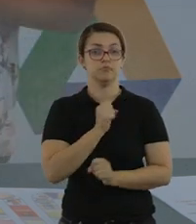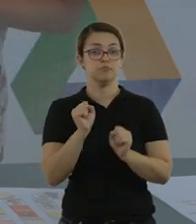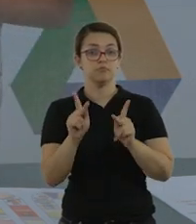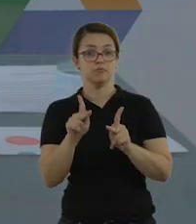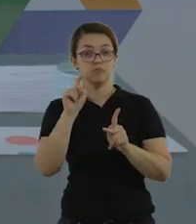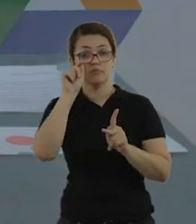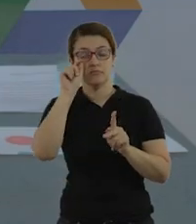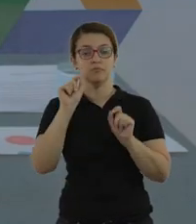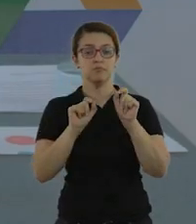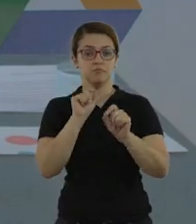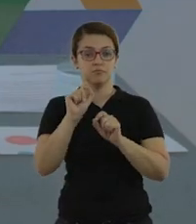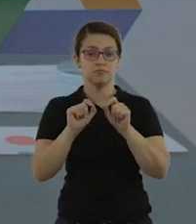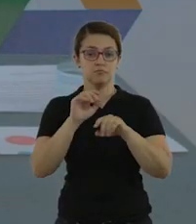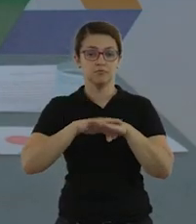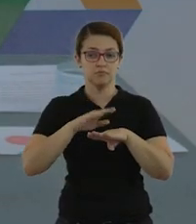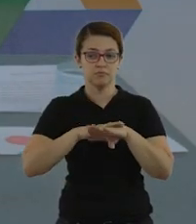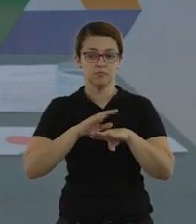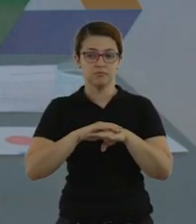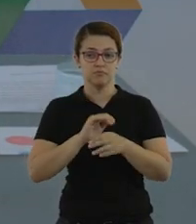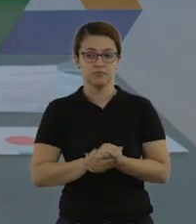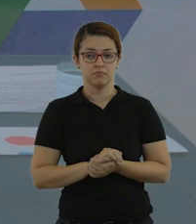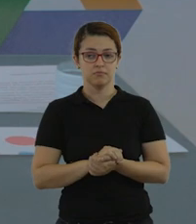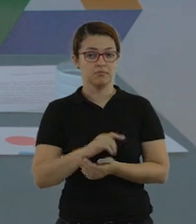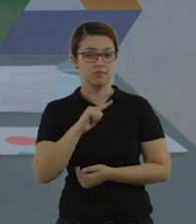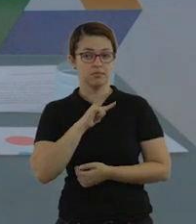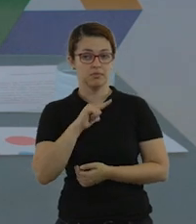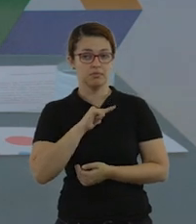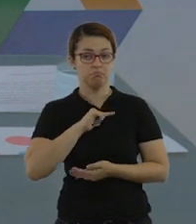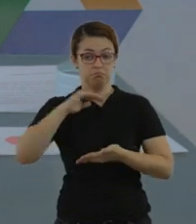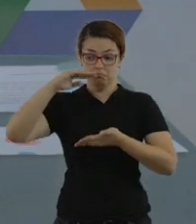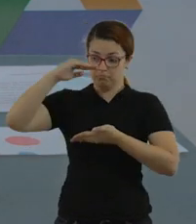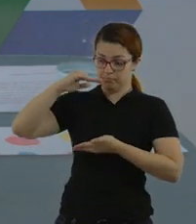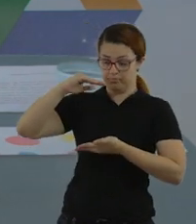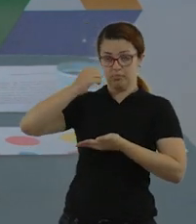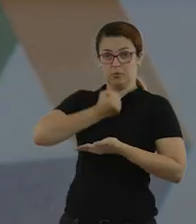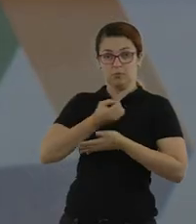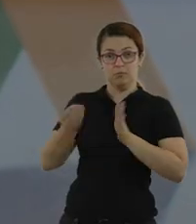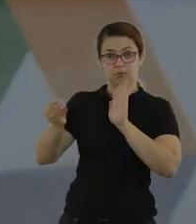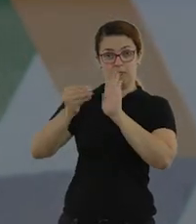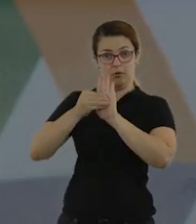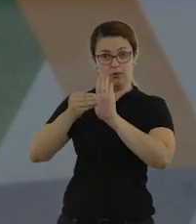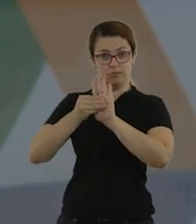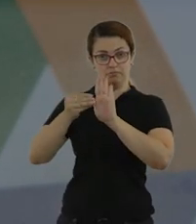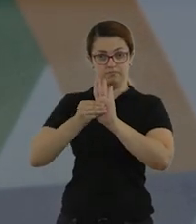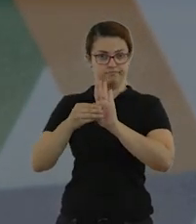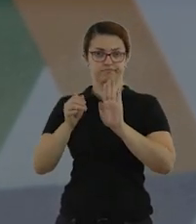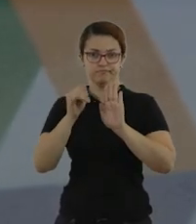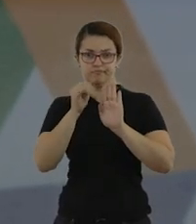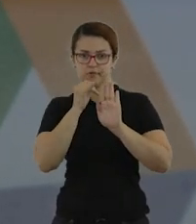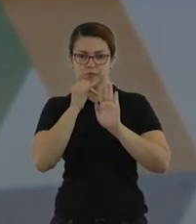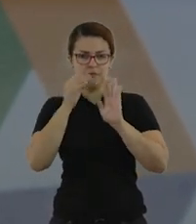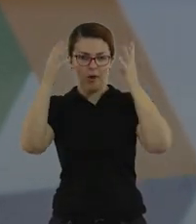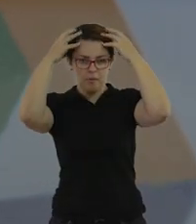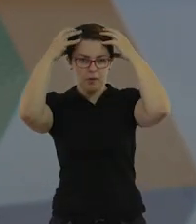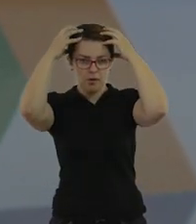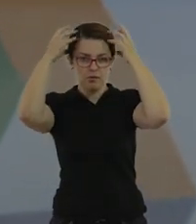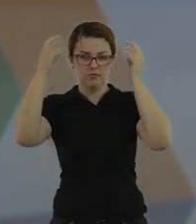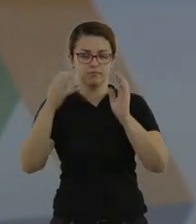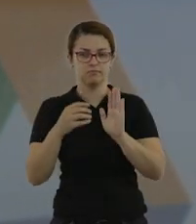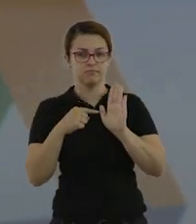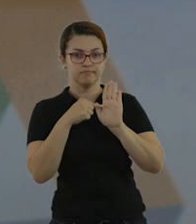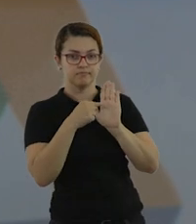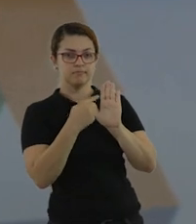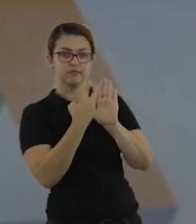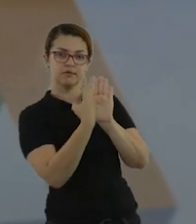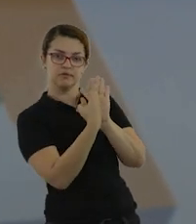ok? Então, o que vocês vão fazer? Ó, eu, por exemplo, procurei e encontrei um número aqui nesse pote, tá bom? Um frasco de condicionador.